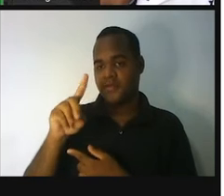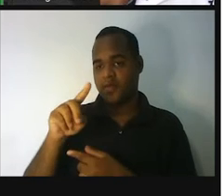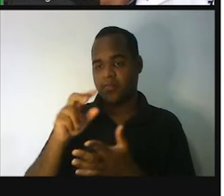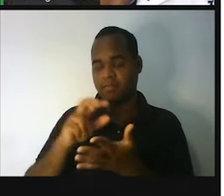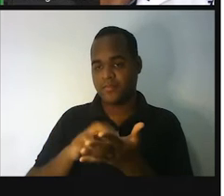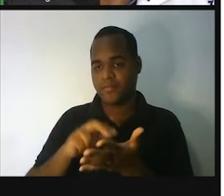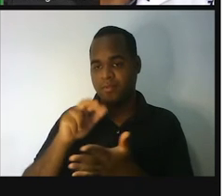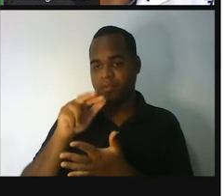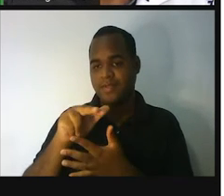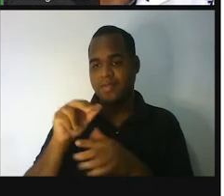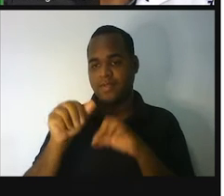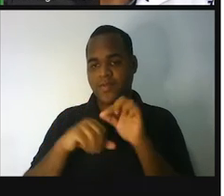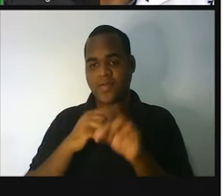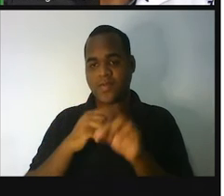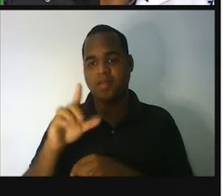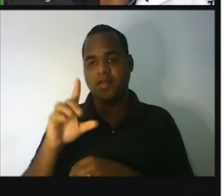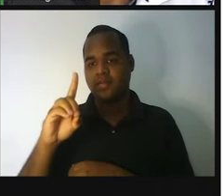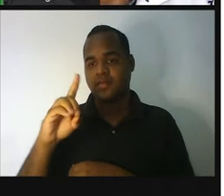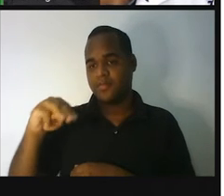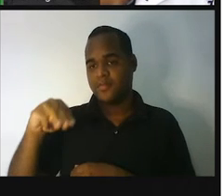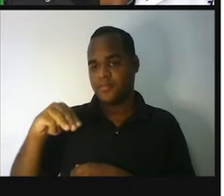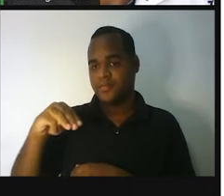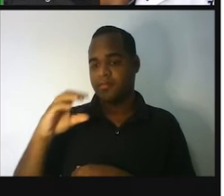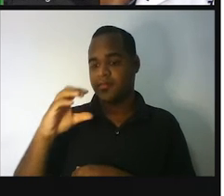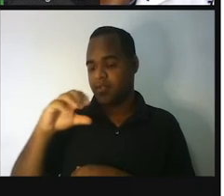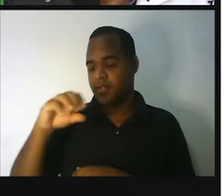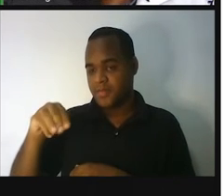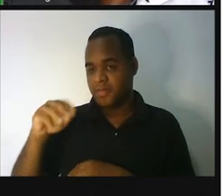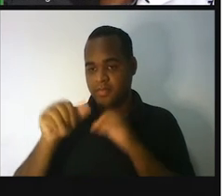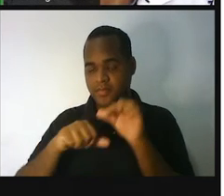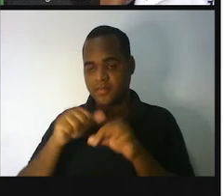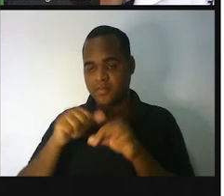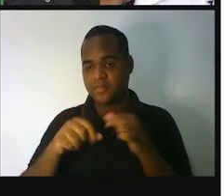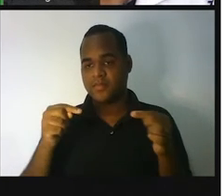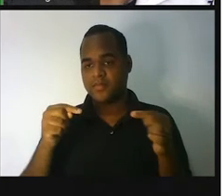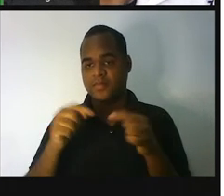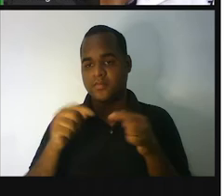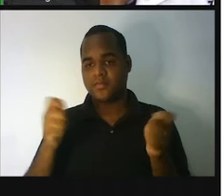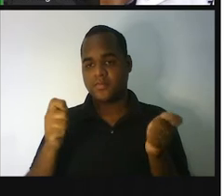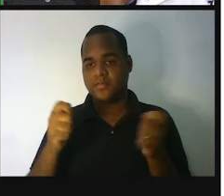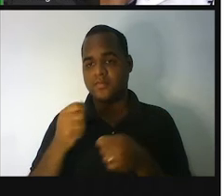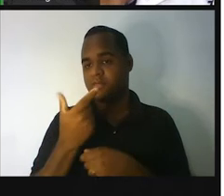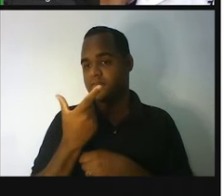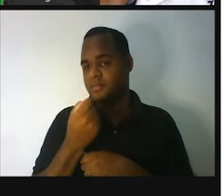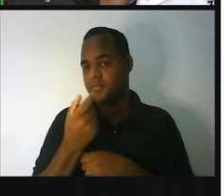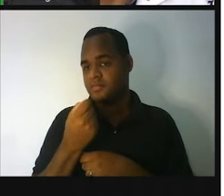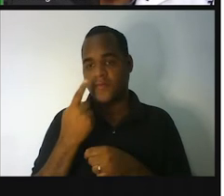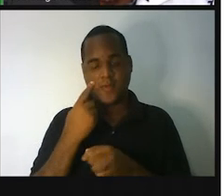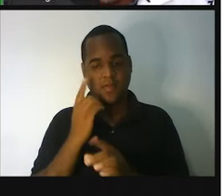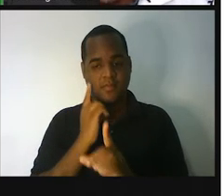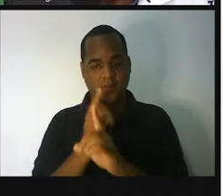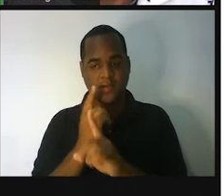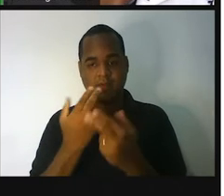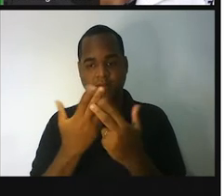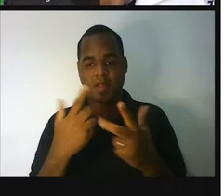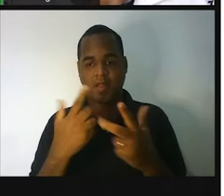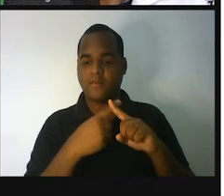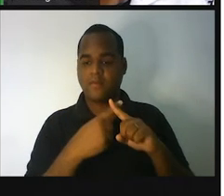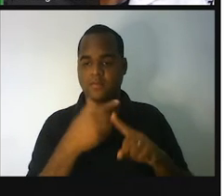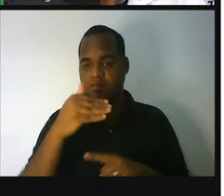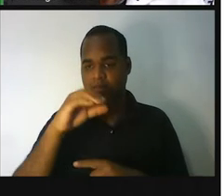pular agora nos decímetros para o centímetro então 20 e vocês achou vezes pés